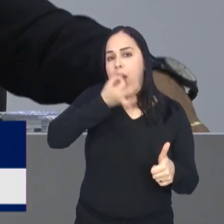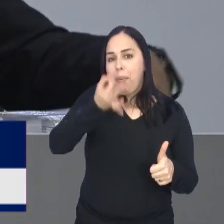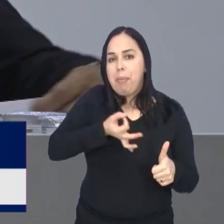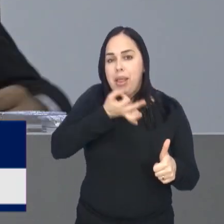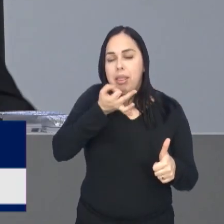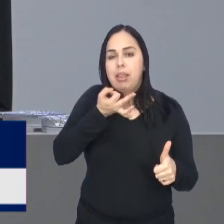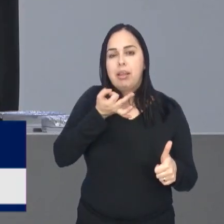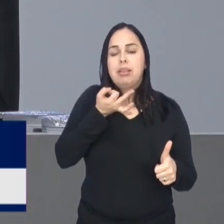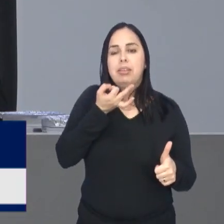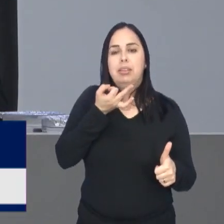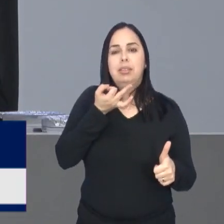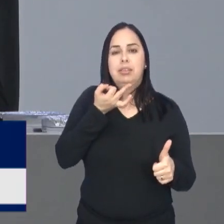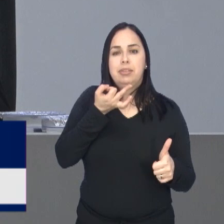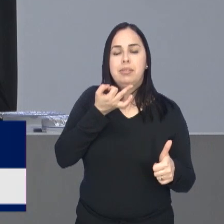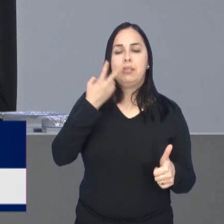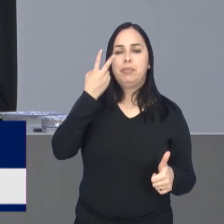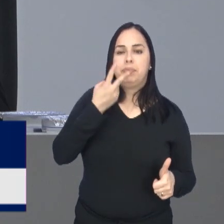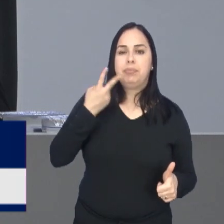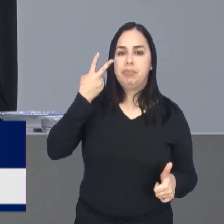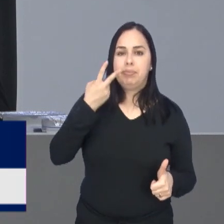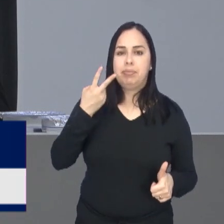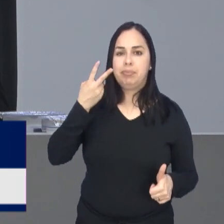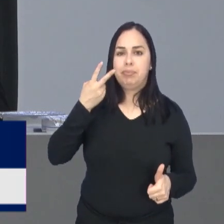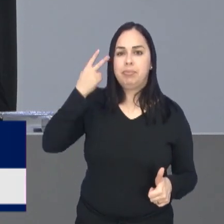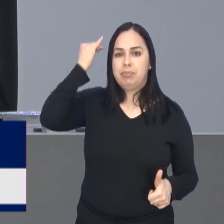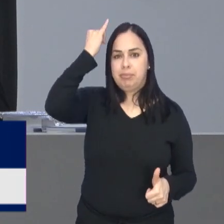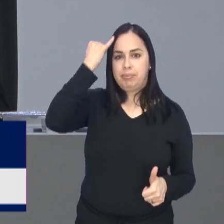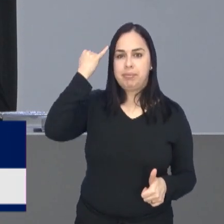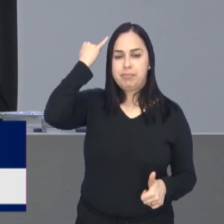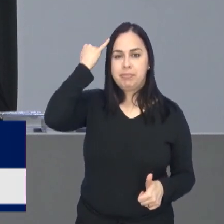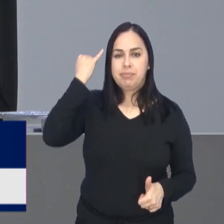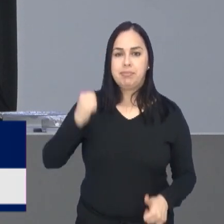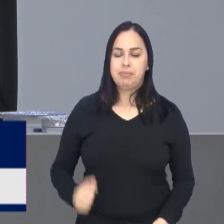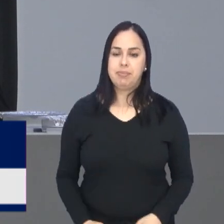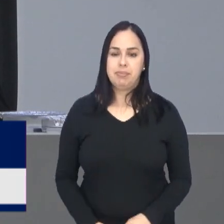no Pinga Fogo é o vereador Dr. José Cláudio.